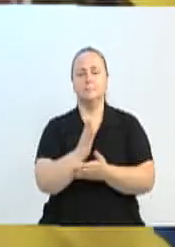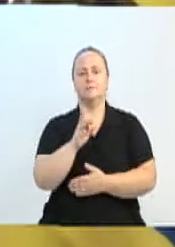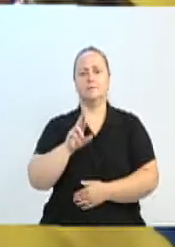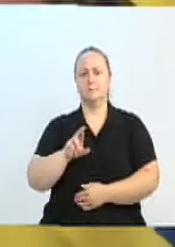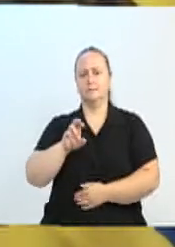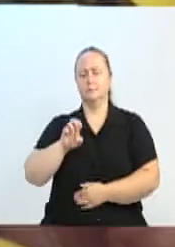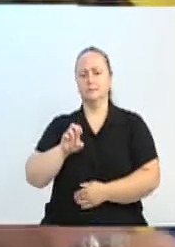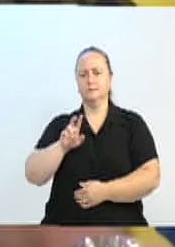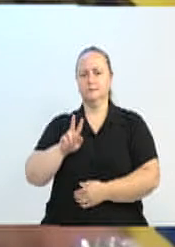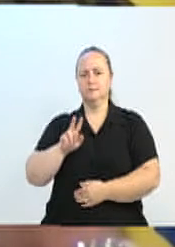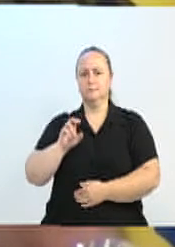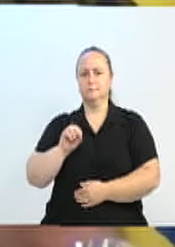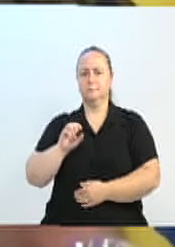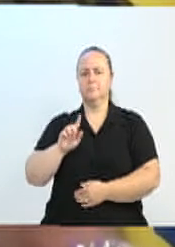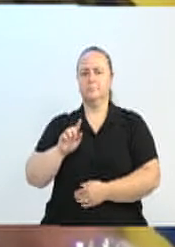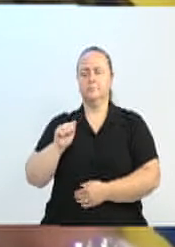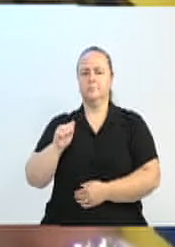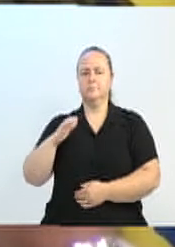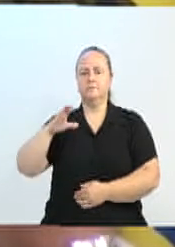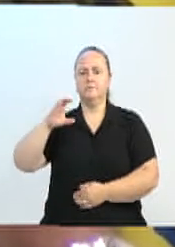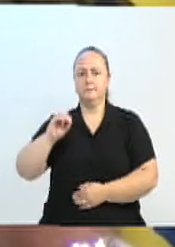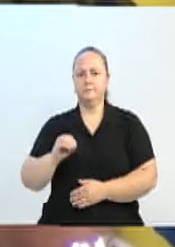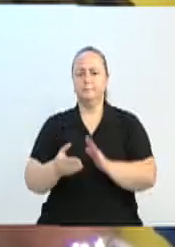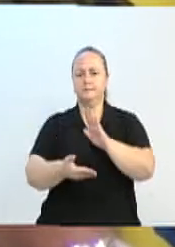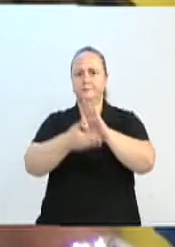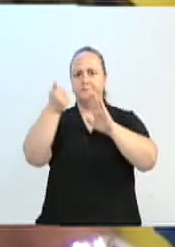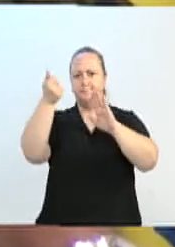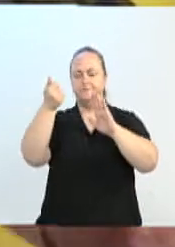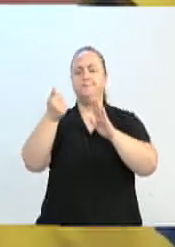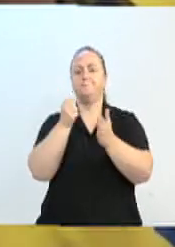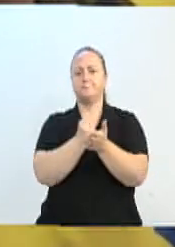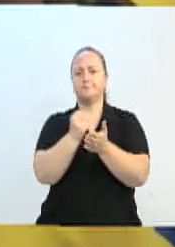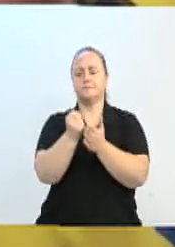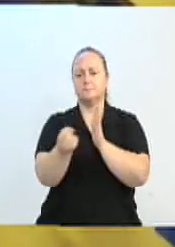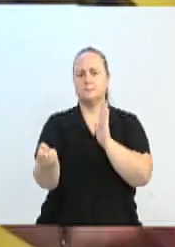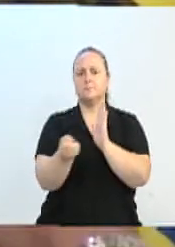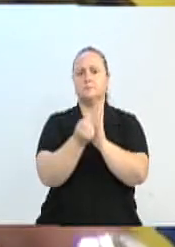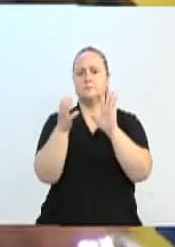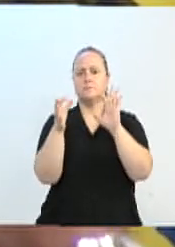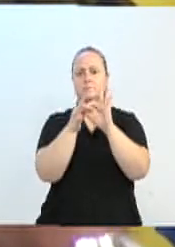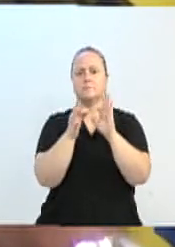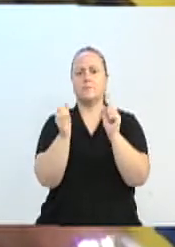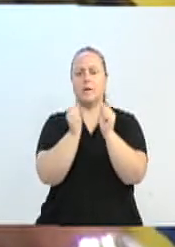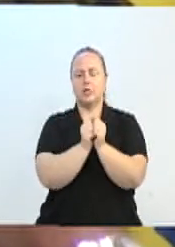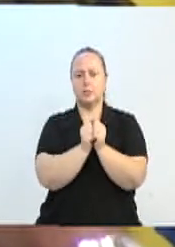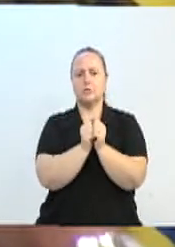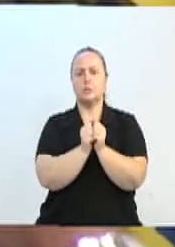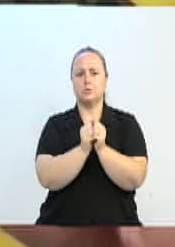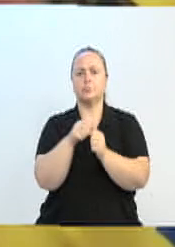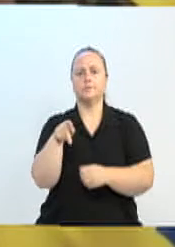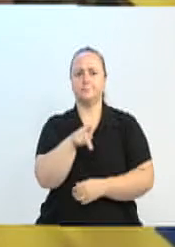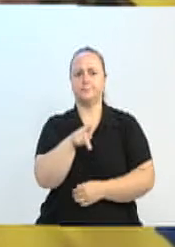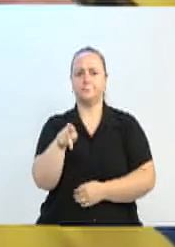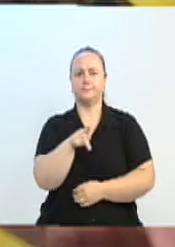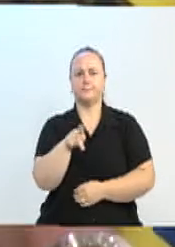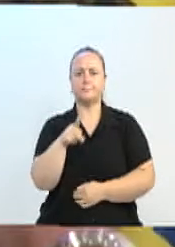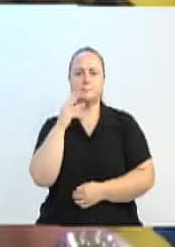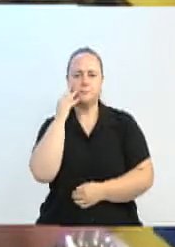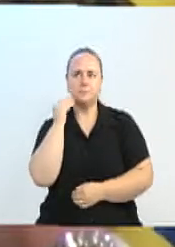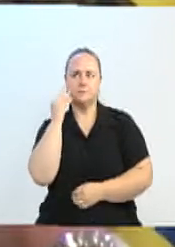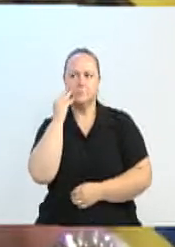de mais de 20 leis que protocolei em conjunto e me orgulho muito com o vereador Professor Bru